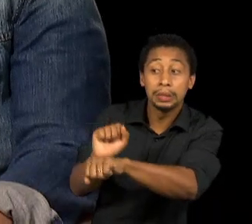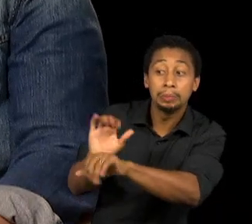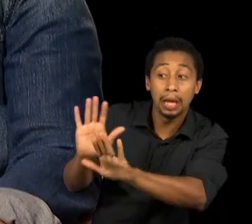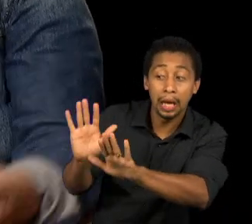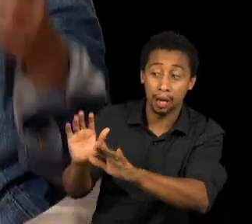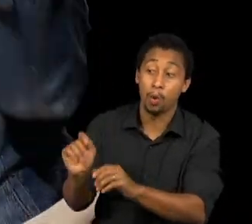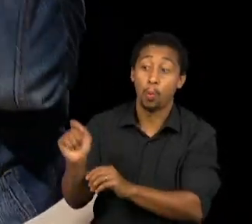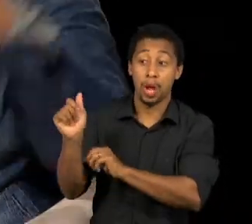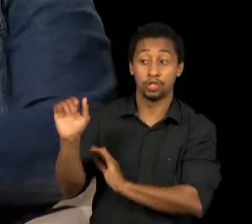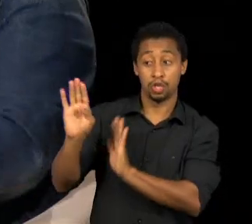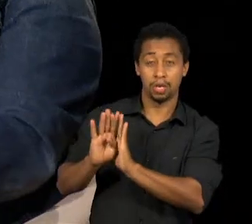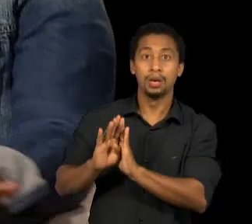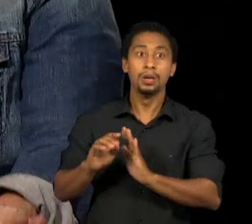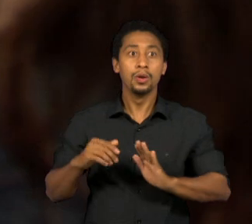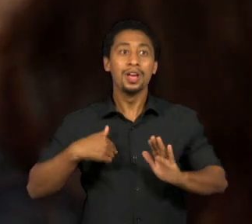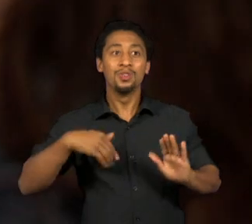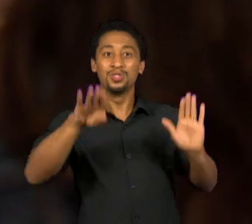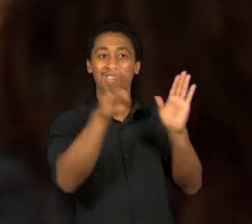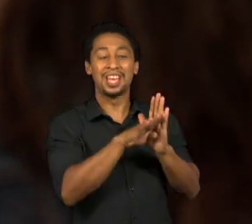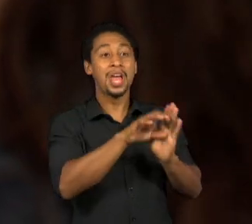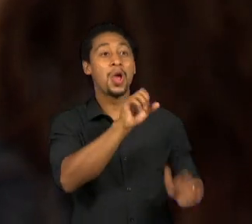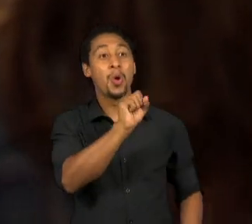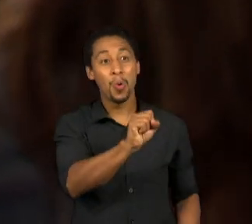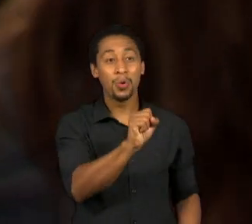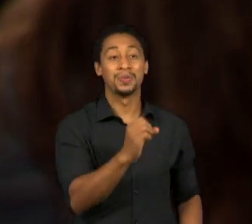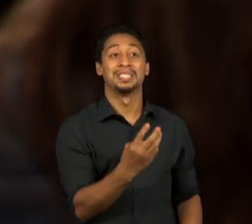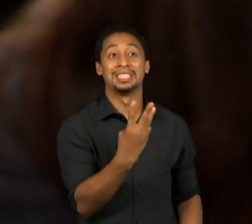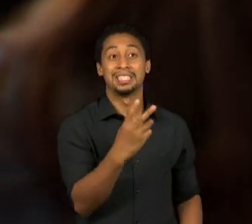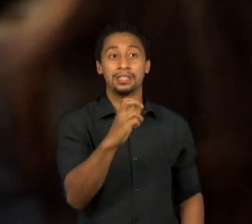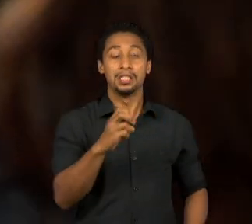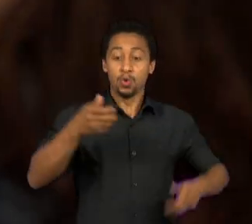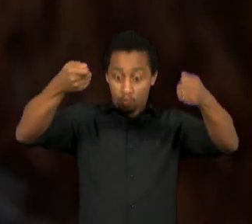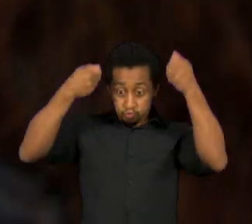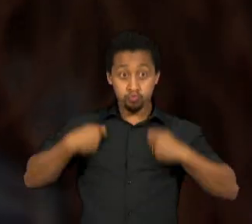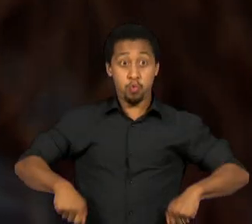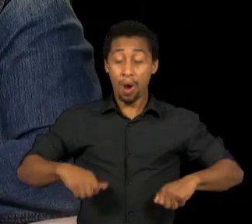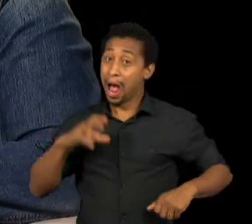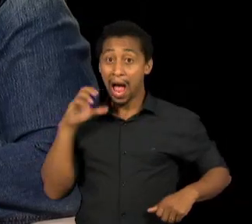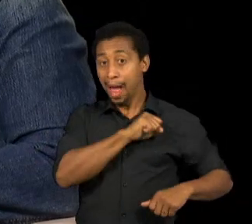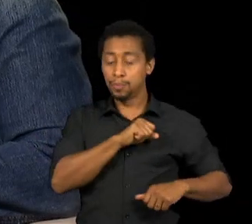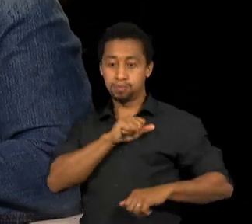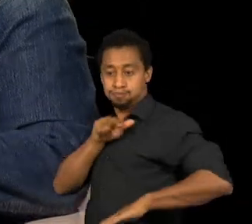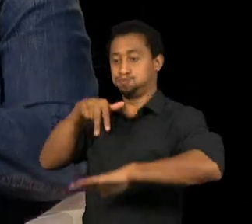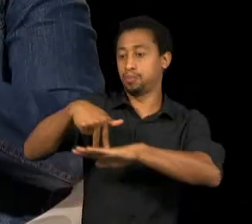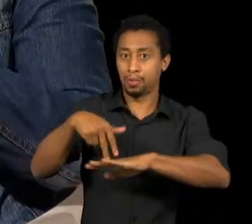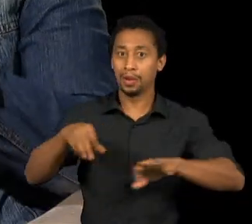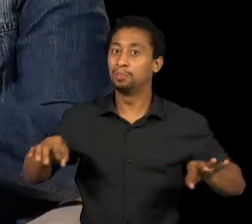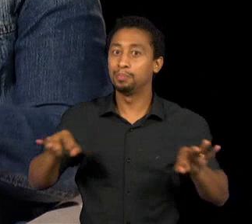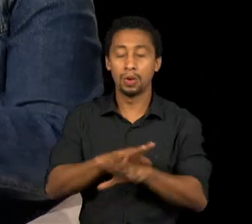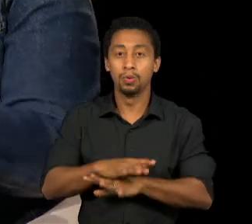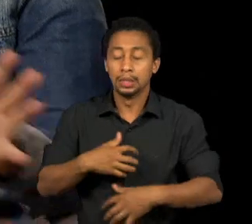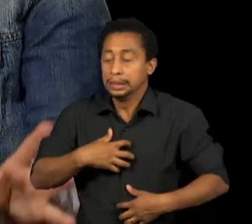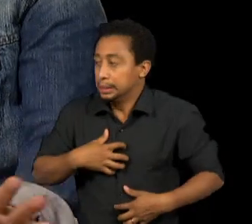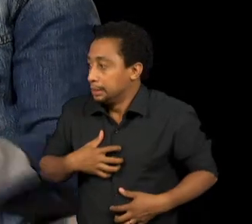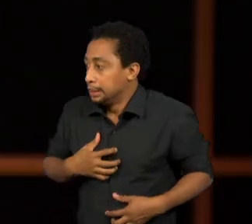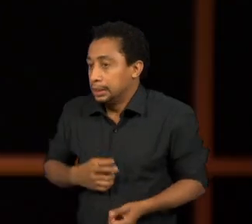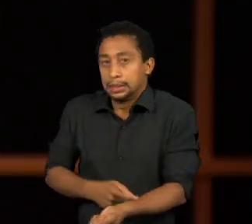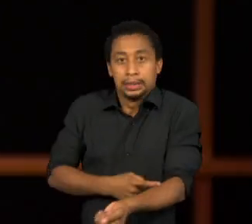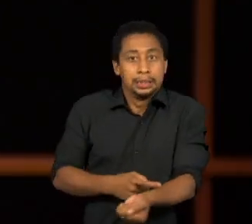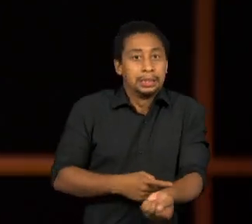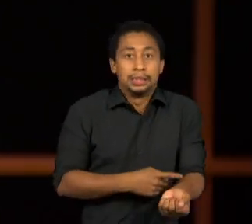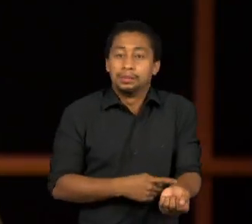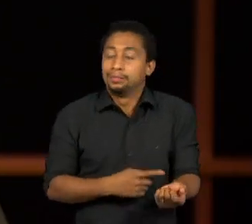8h35, coloquei o vestido e entrei em cena. Isso é um nervoso, é uma coisa assim maluca,